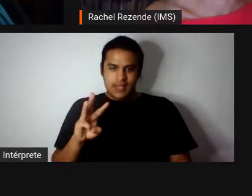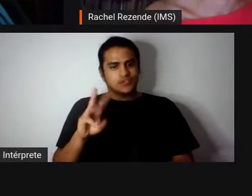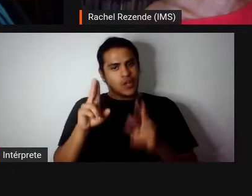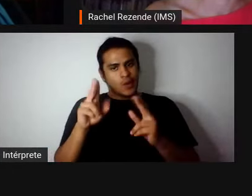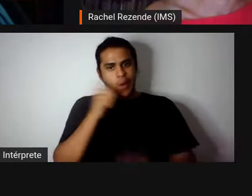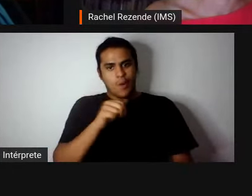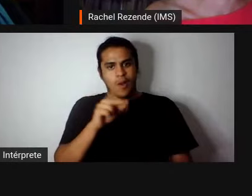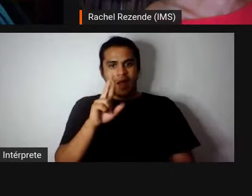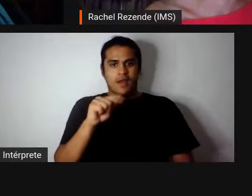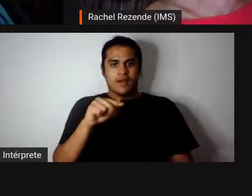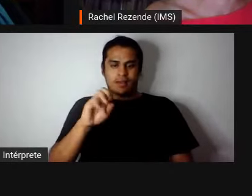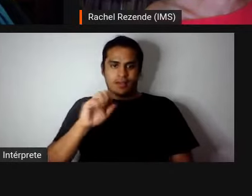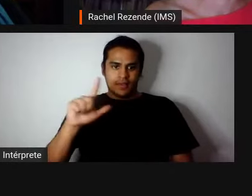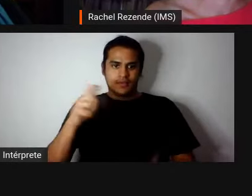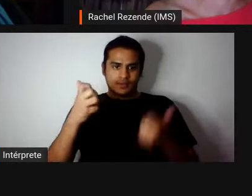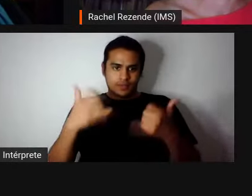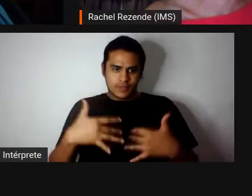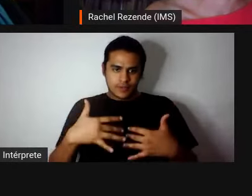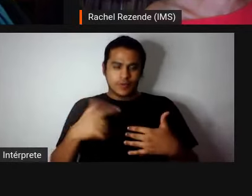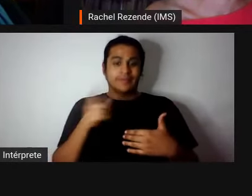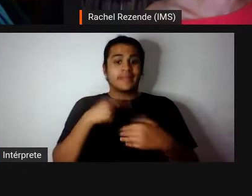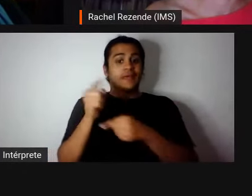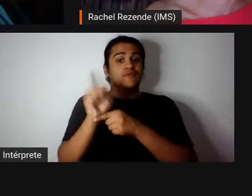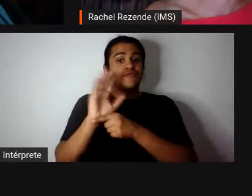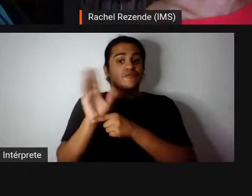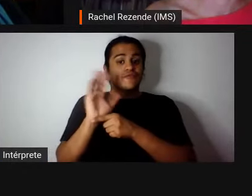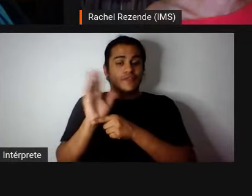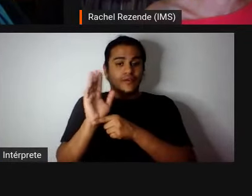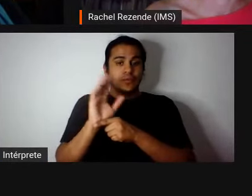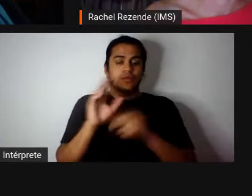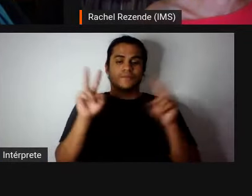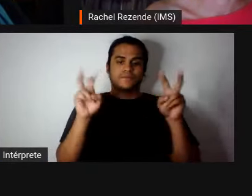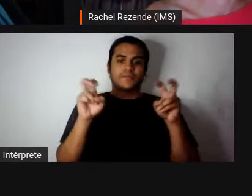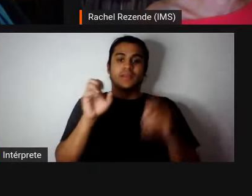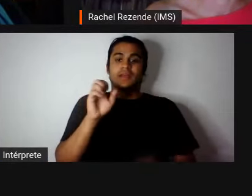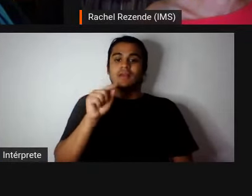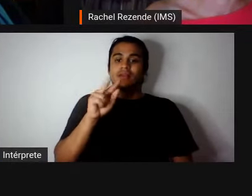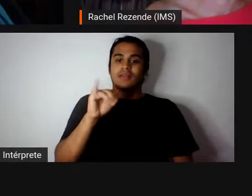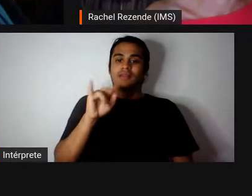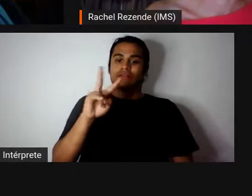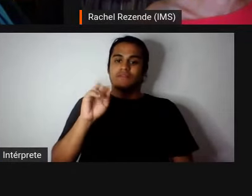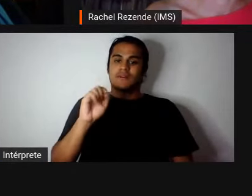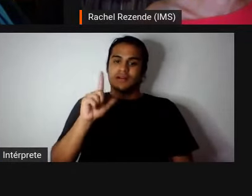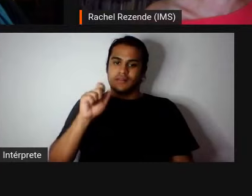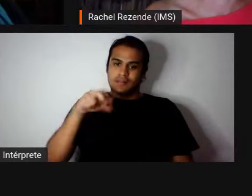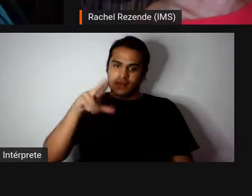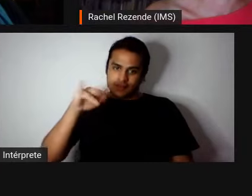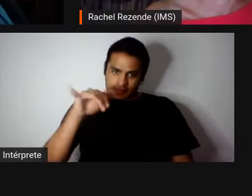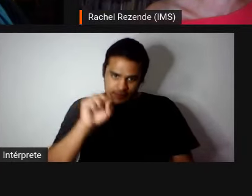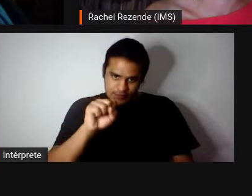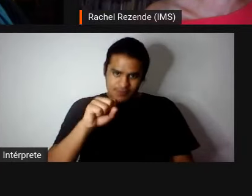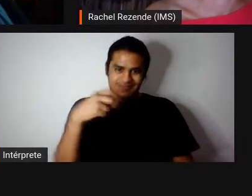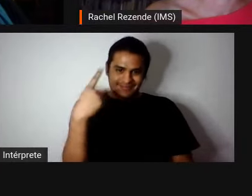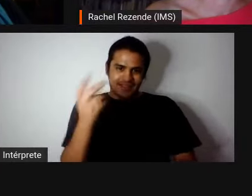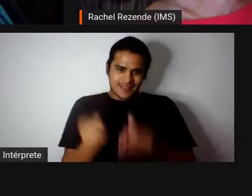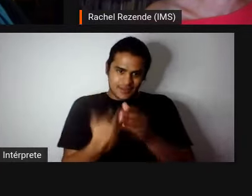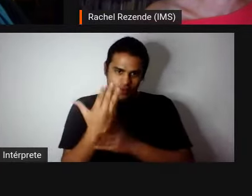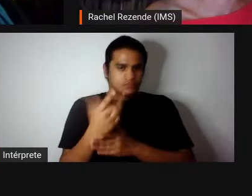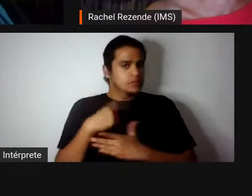falou, o filme Equivalências Aprender Vivendo, de Maurim, né, está disponível via